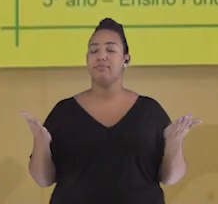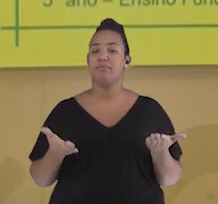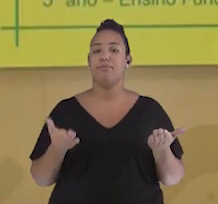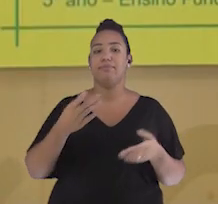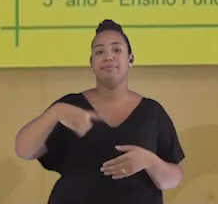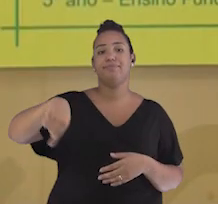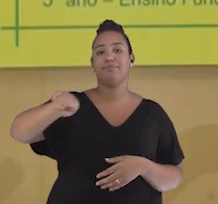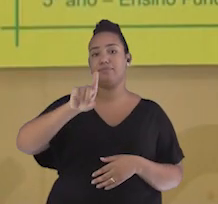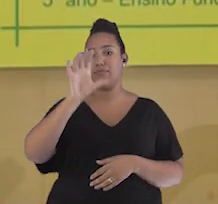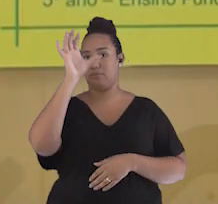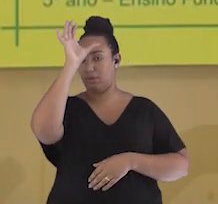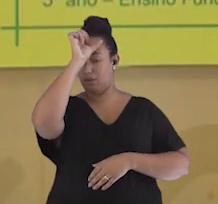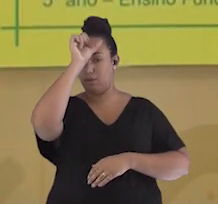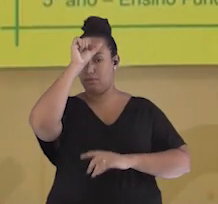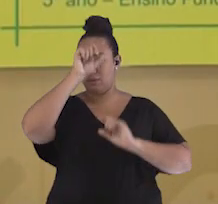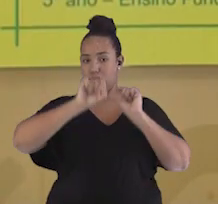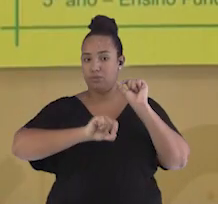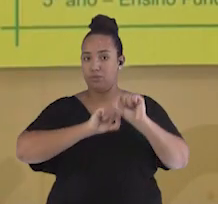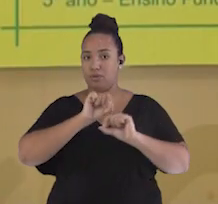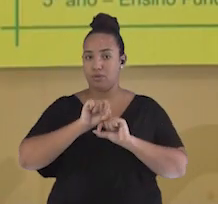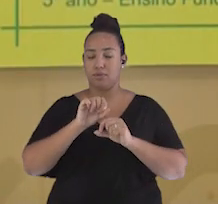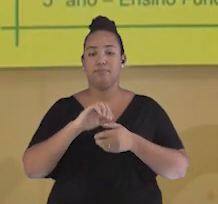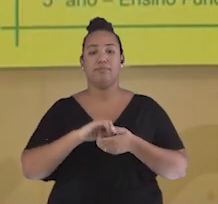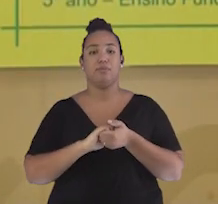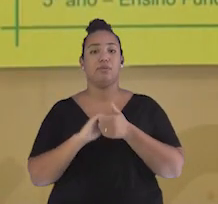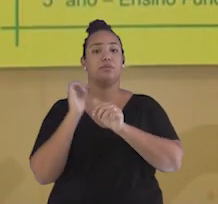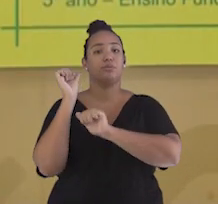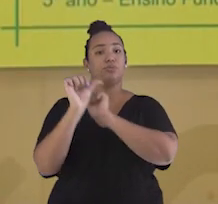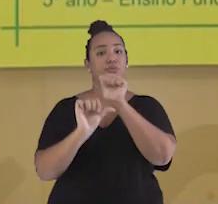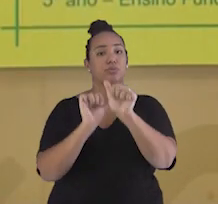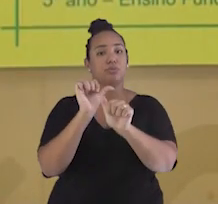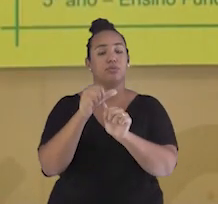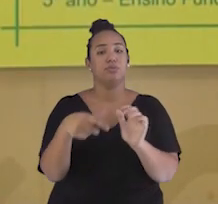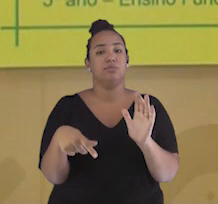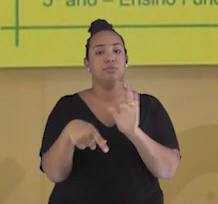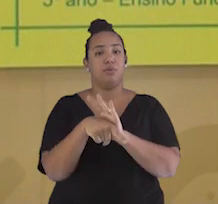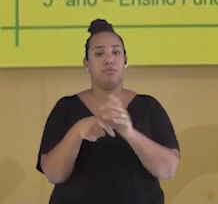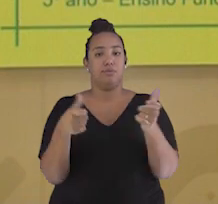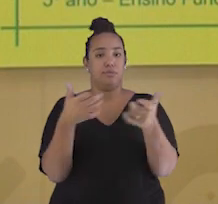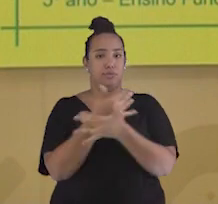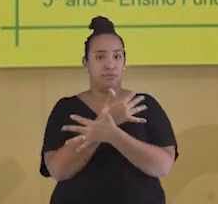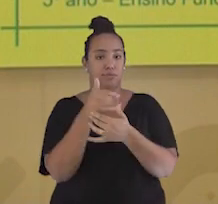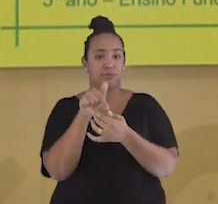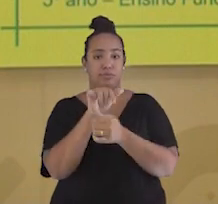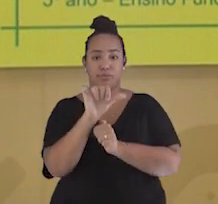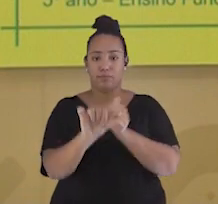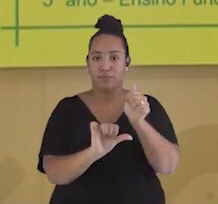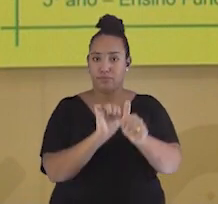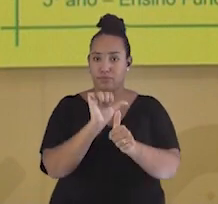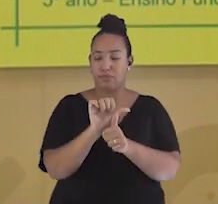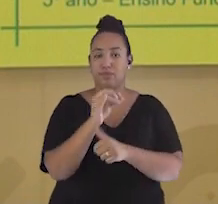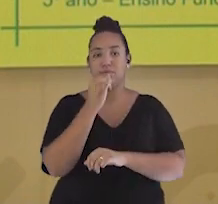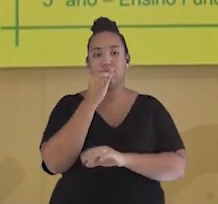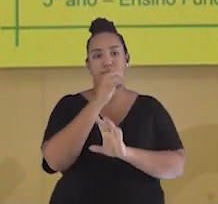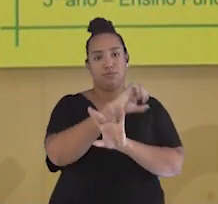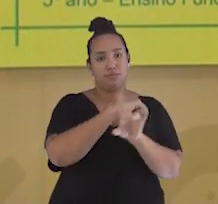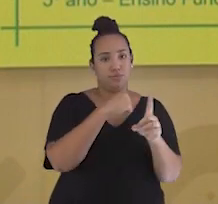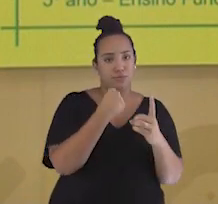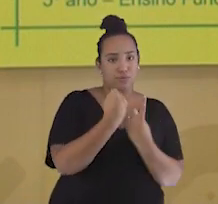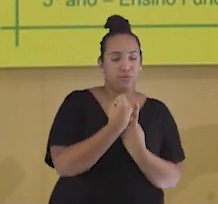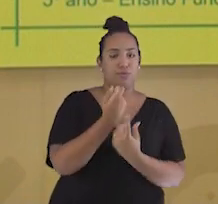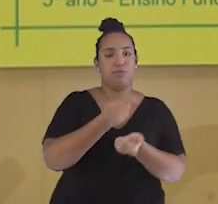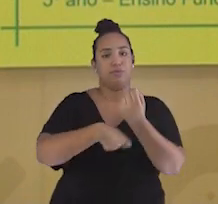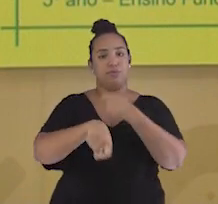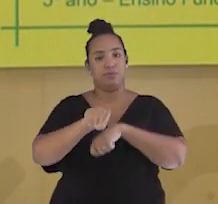Olá, estudantes! Tudo bem com vocês? O meu nome é Raíra e sou a professora de vocês nesta aula de Geografia que é para o 5º ano